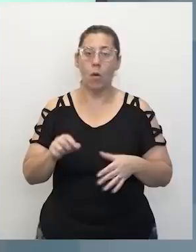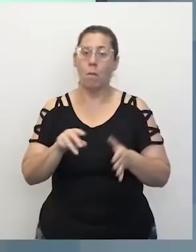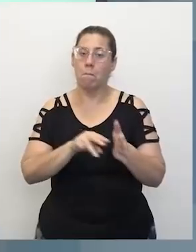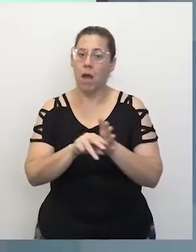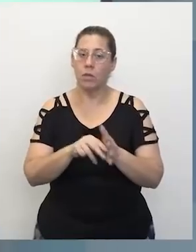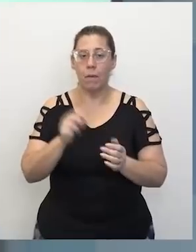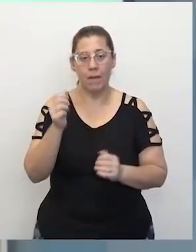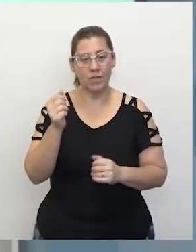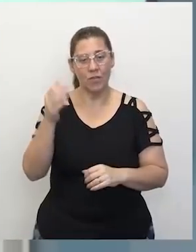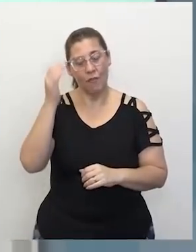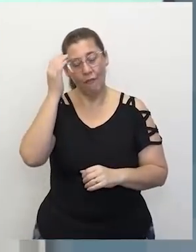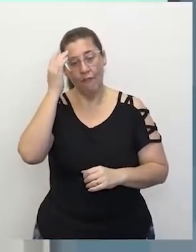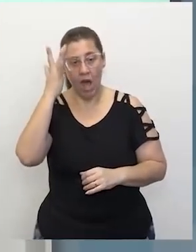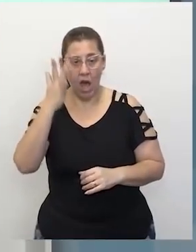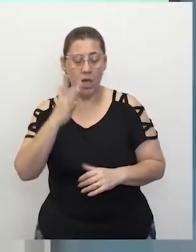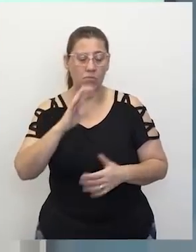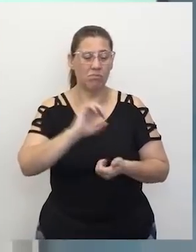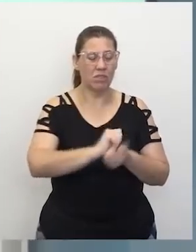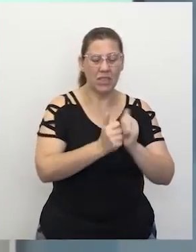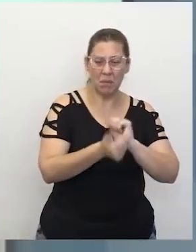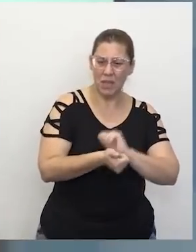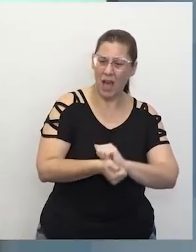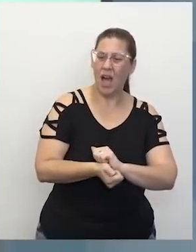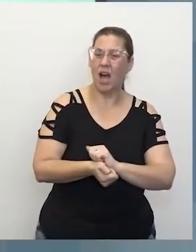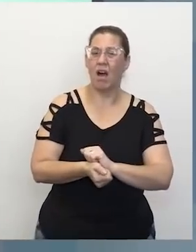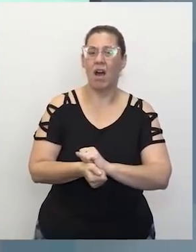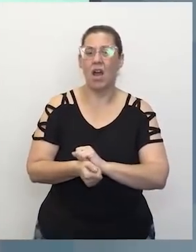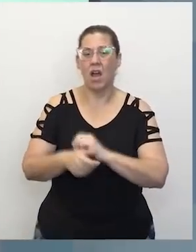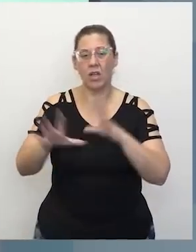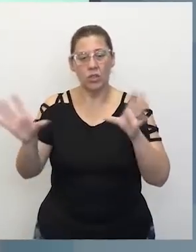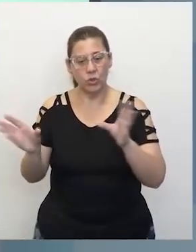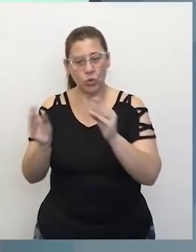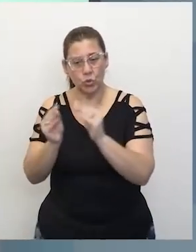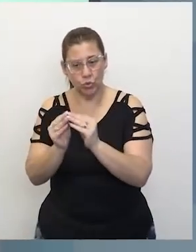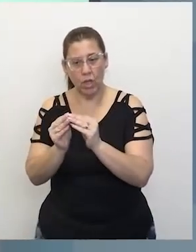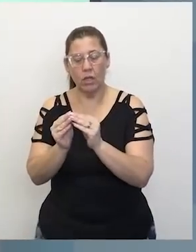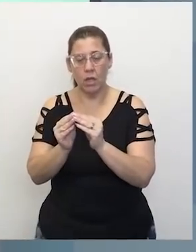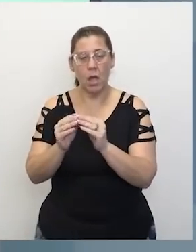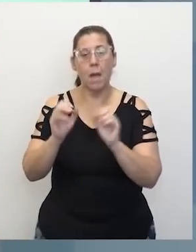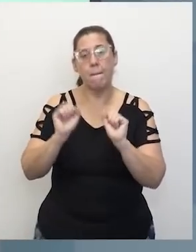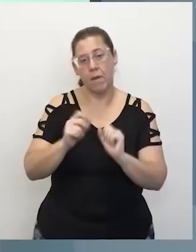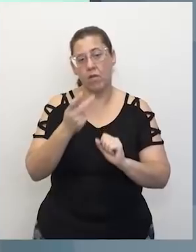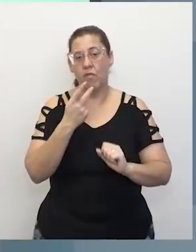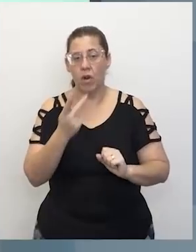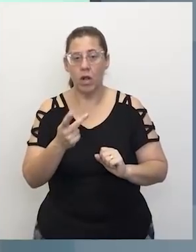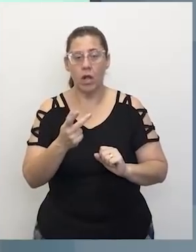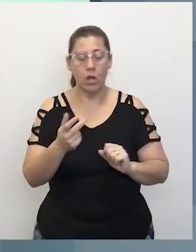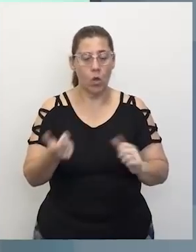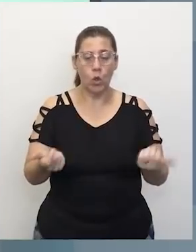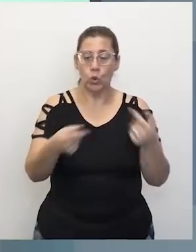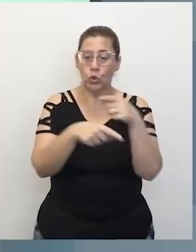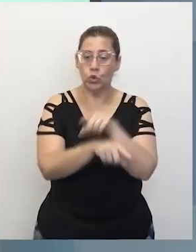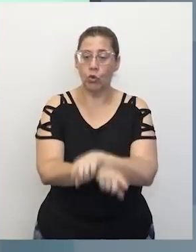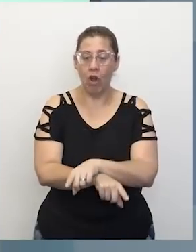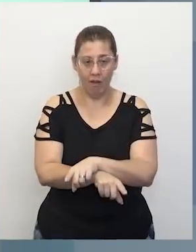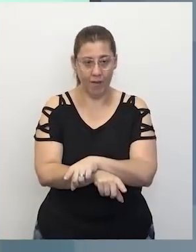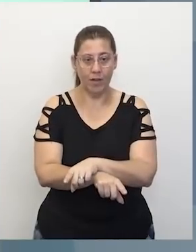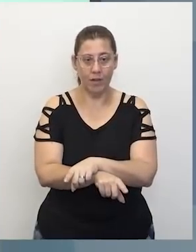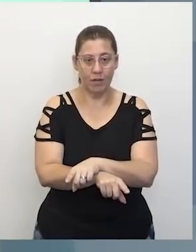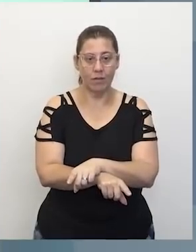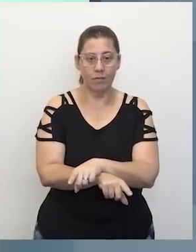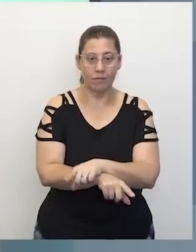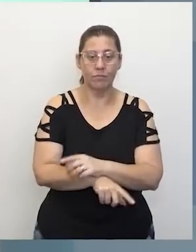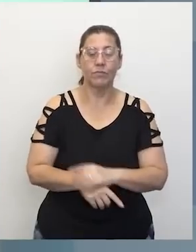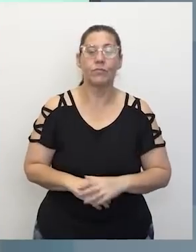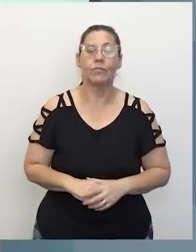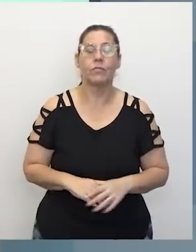prático. Essa ideia de restaurar e reduzir, a gente pode falar assim: troca de lado, que inclusive o livro foi